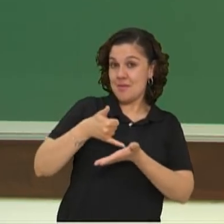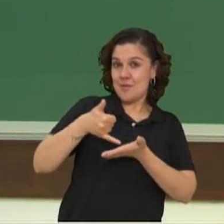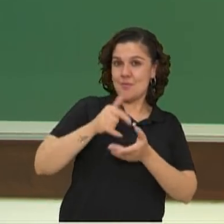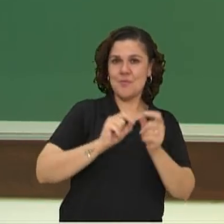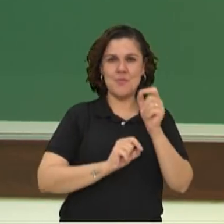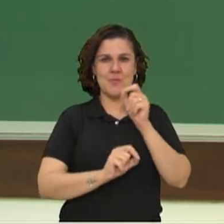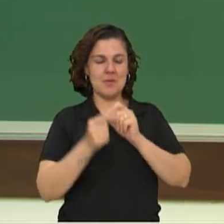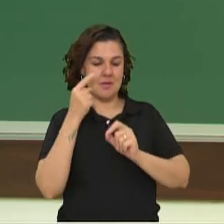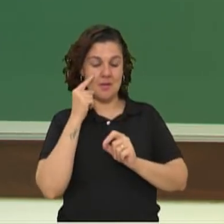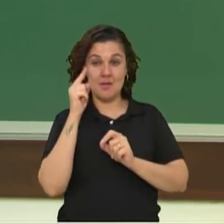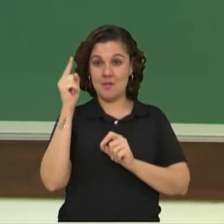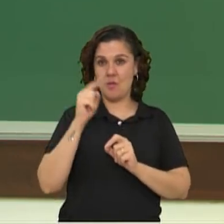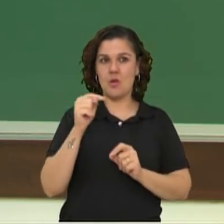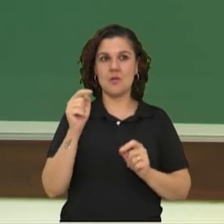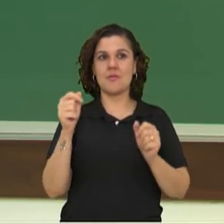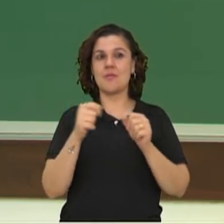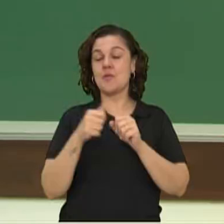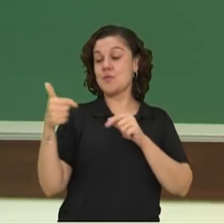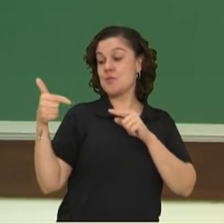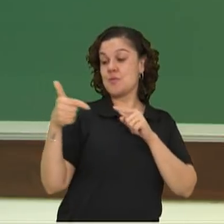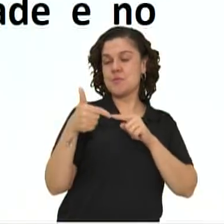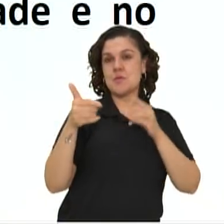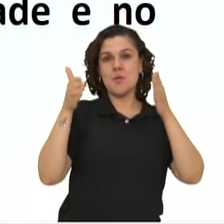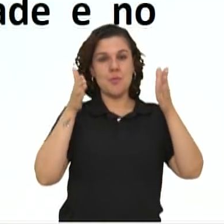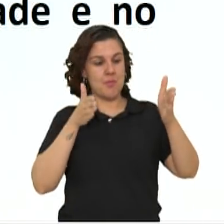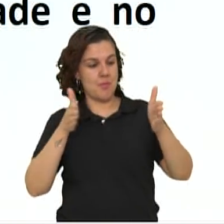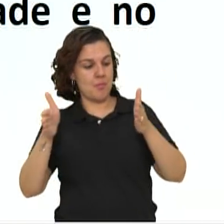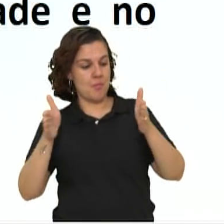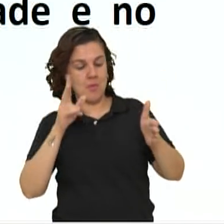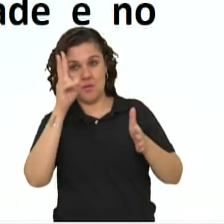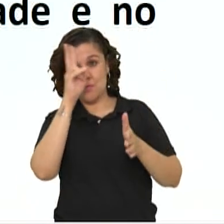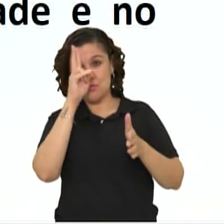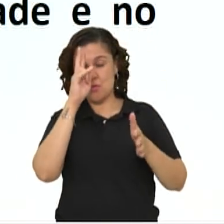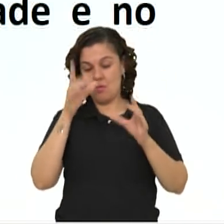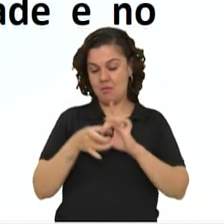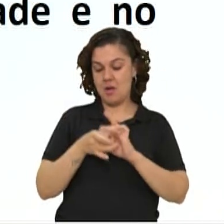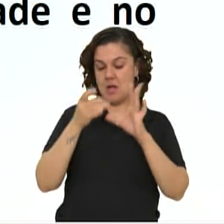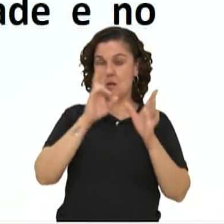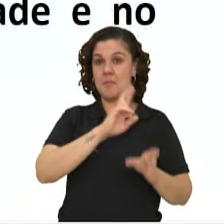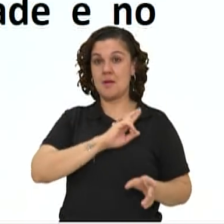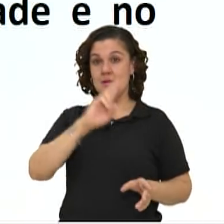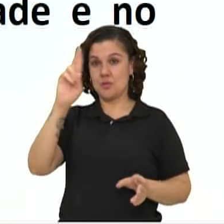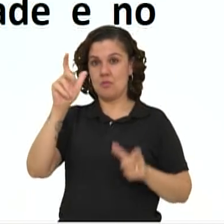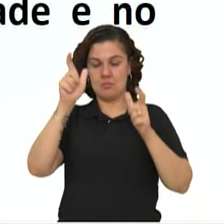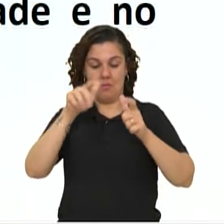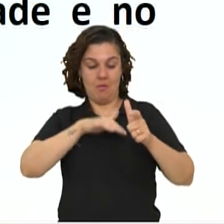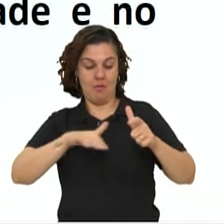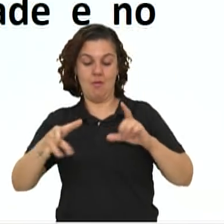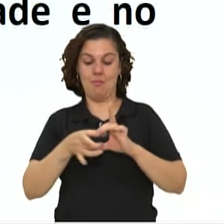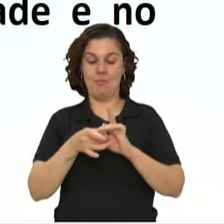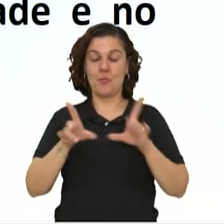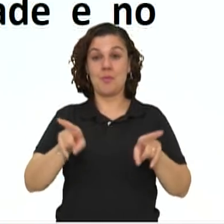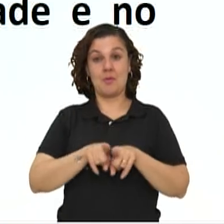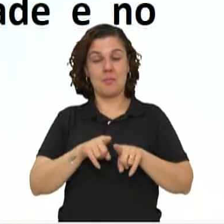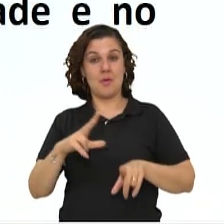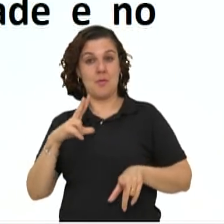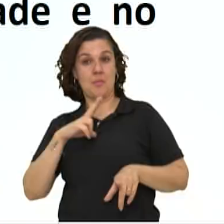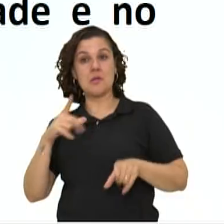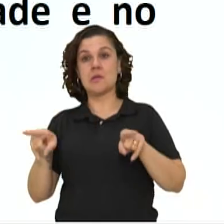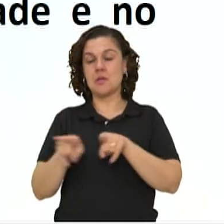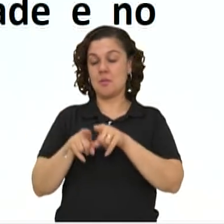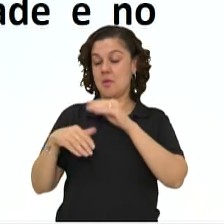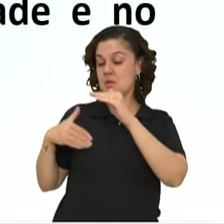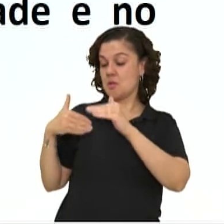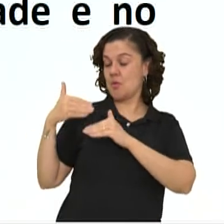nesta aula, veremos um segundo momento histórico da liberdade religiosa no espaço público e privado, bem como se desenvolveu a